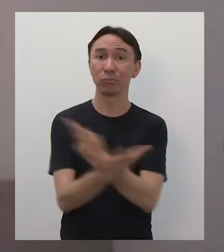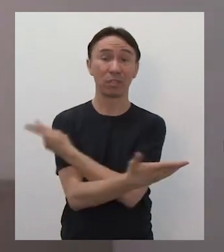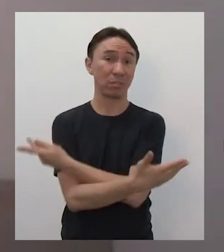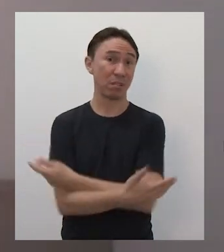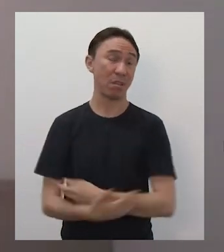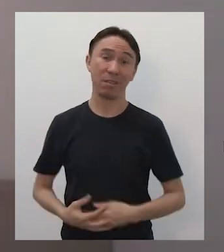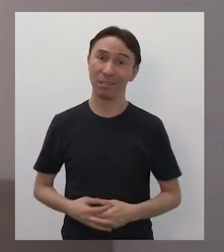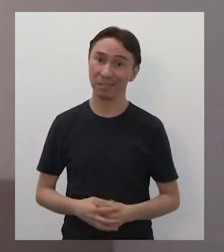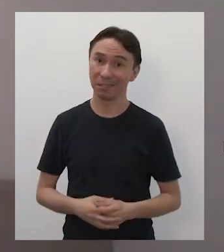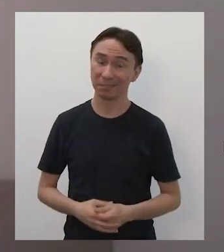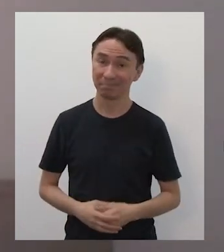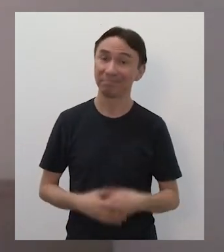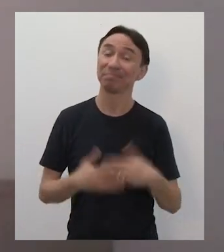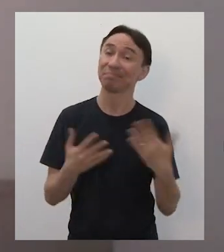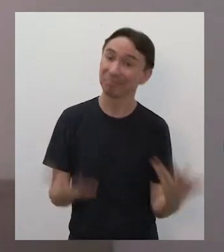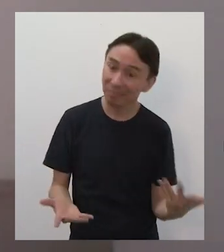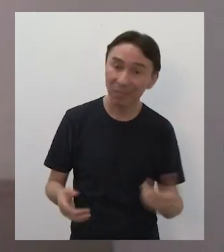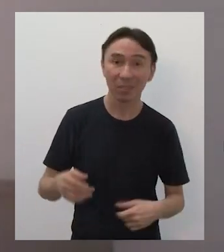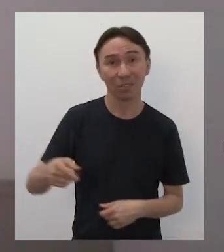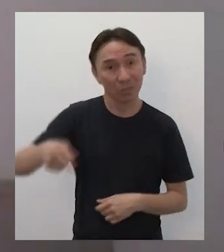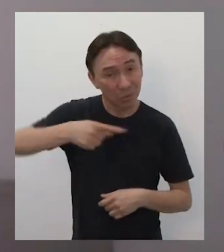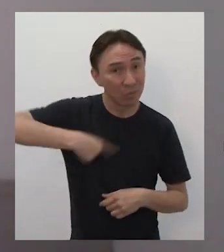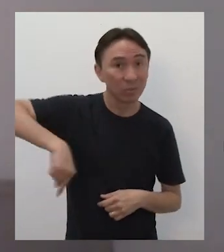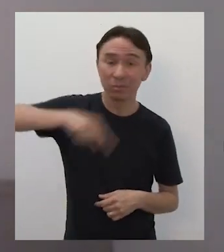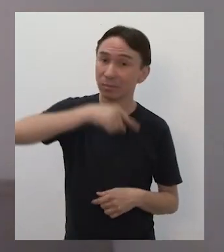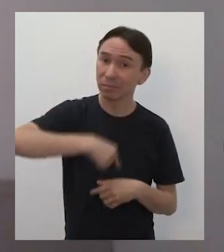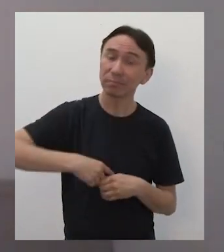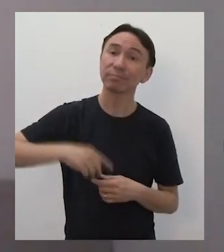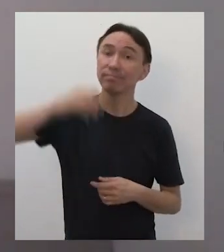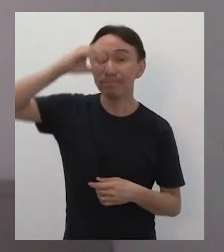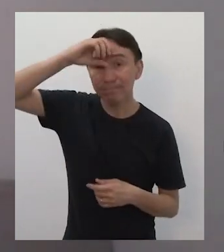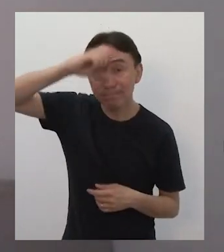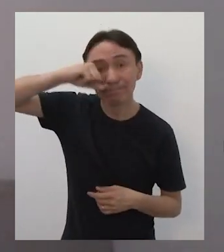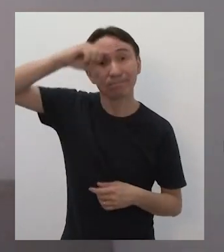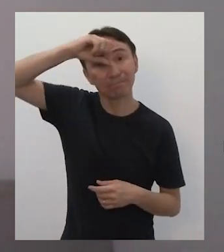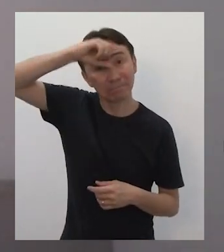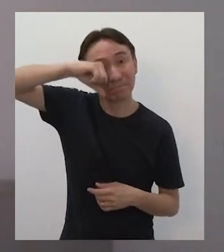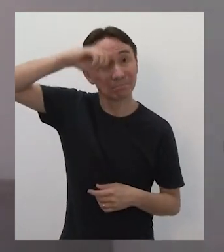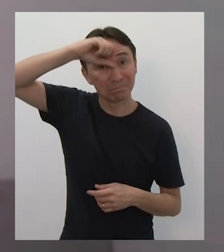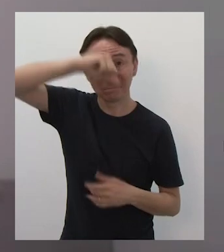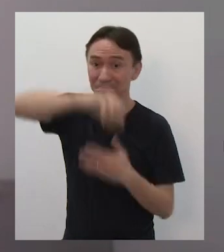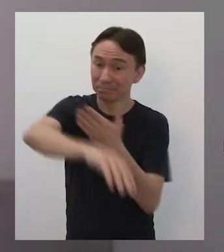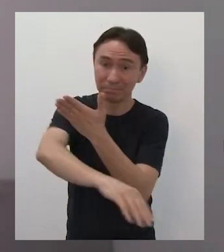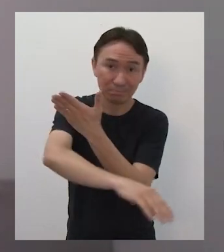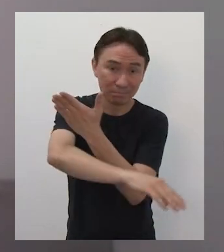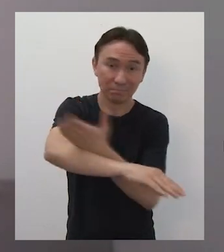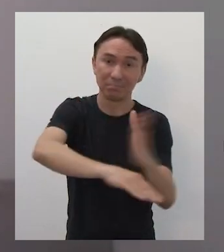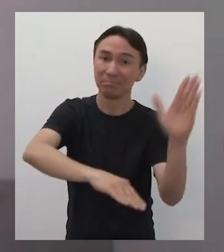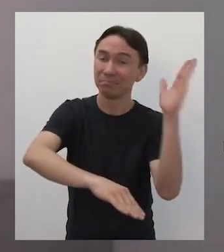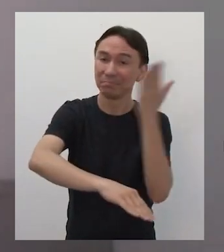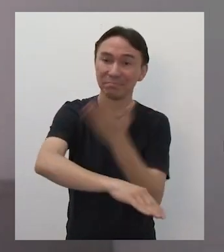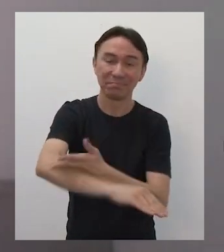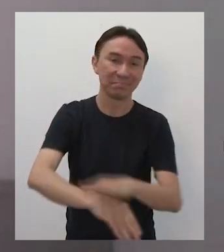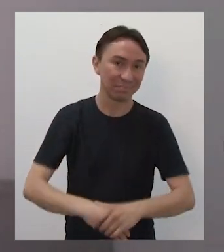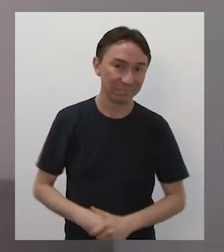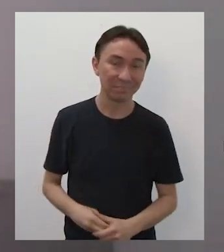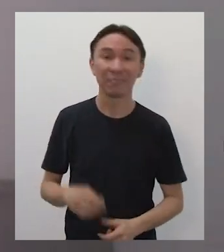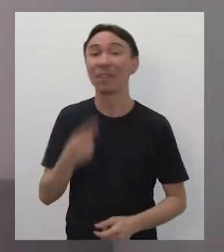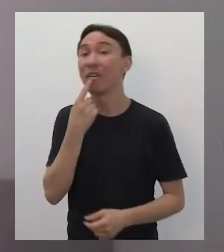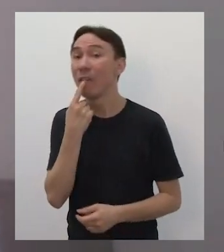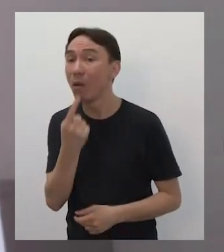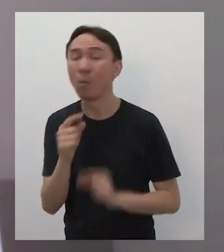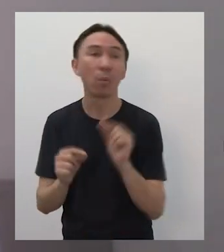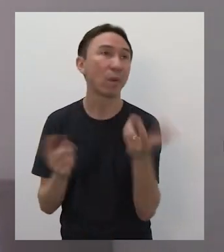desafiante. Mas a gente está aprendendo com tudo isso, né? Como você falou, conciliar casa,